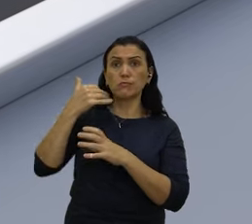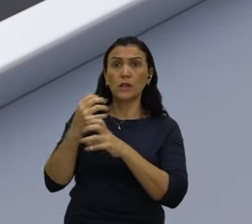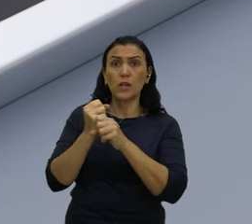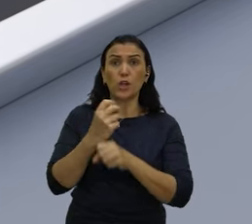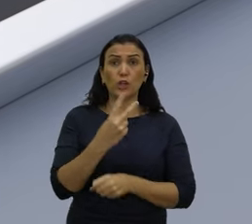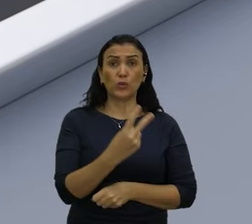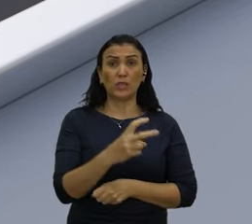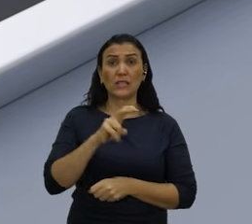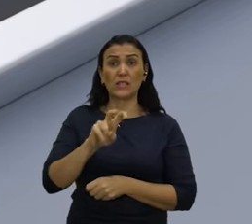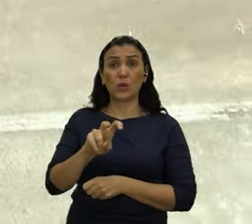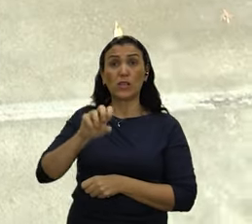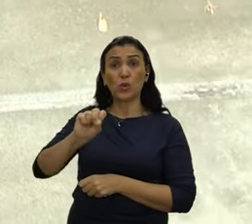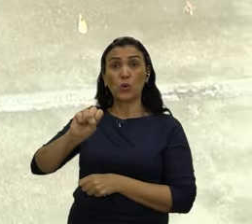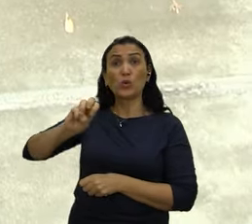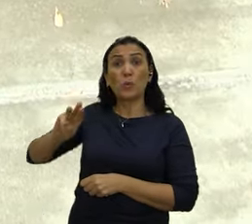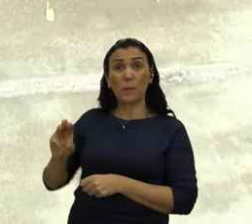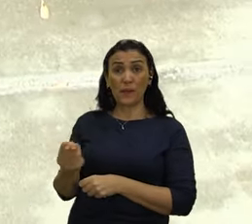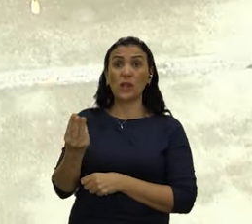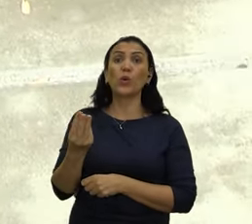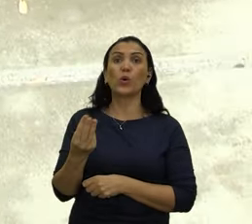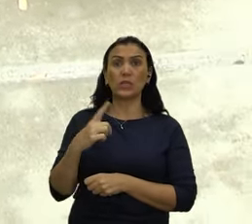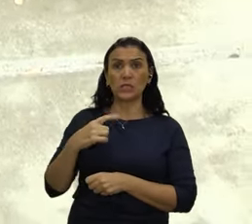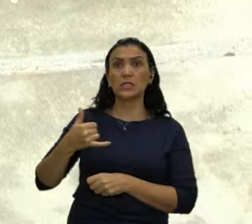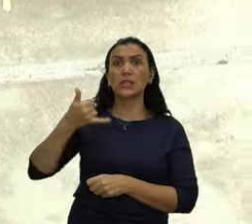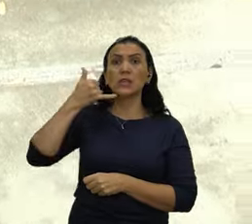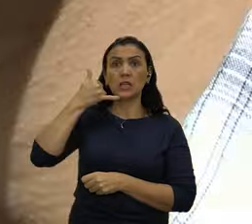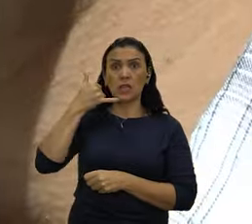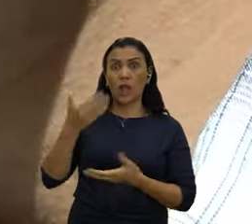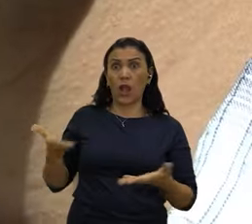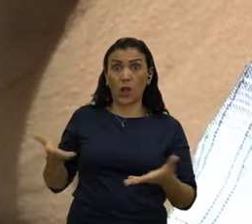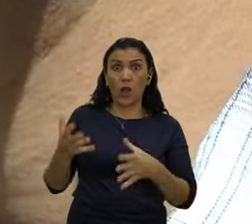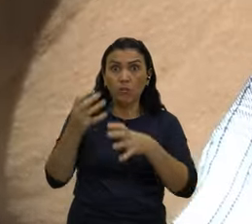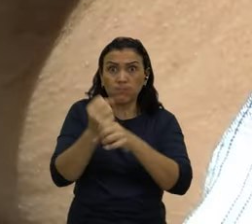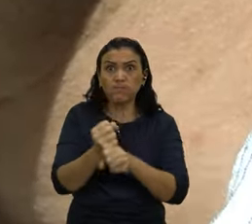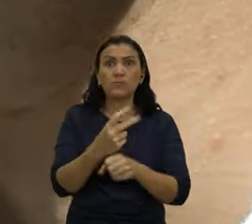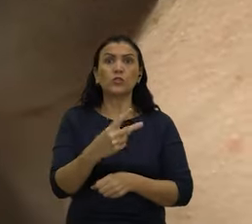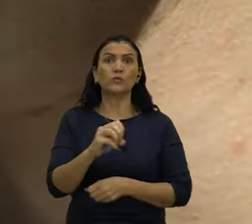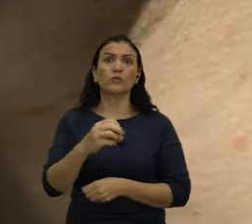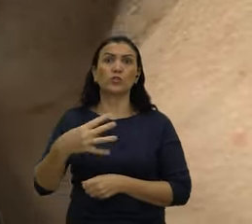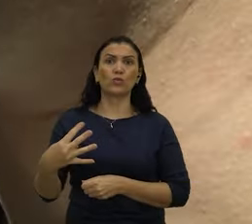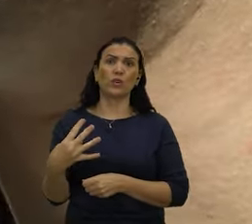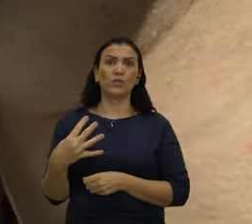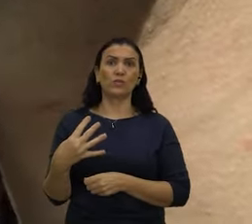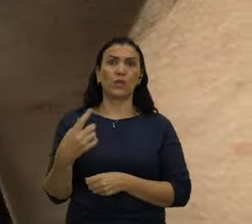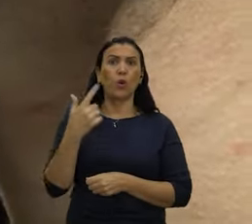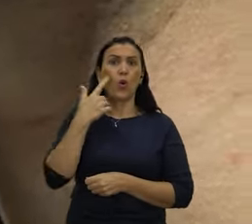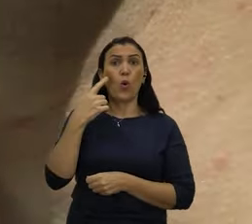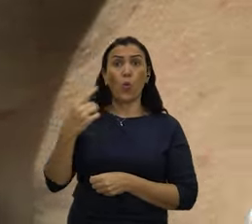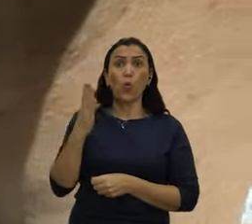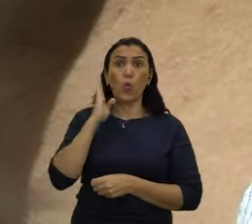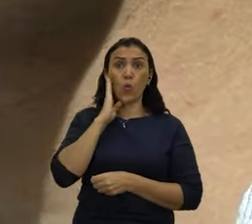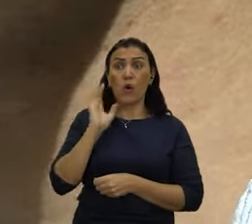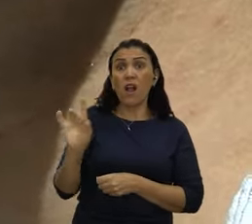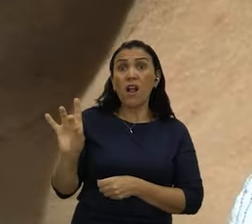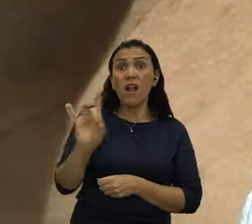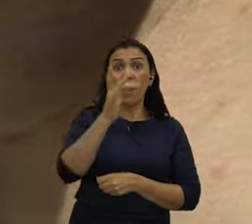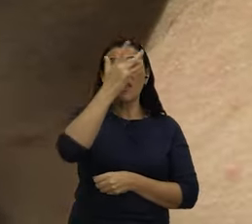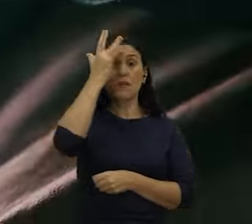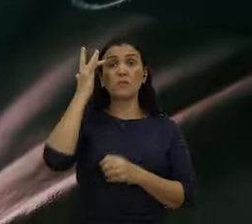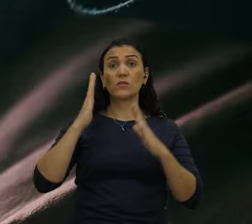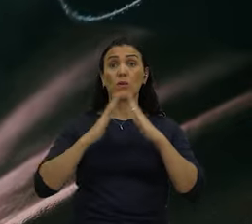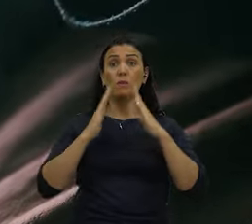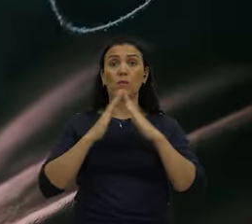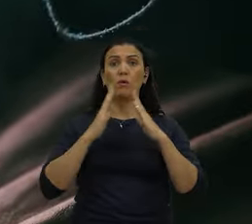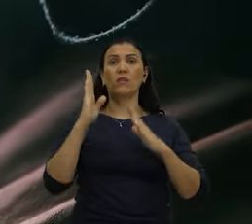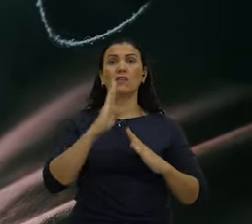totalizando 258 milhões em 2024, uma média de um smartphone para cada